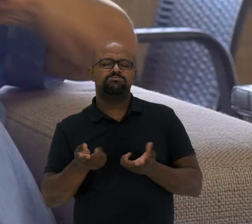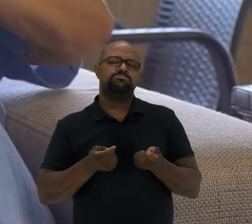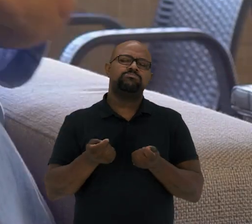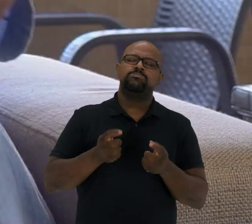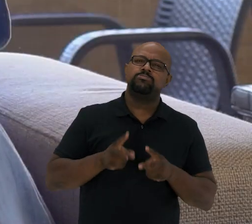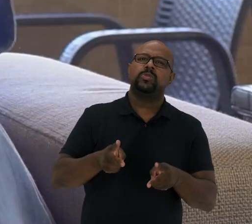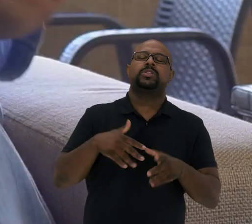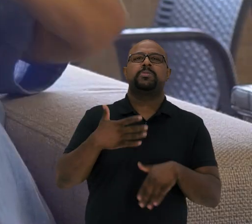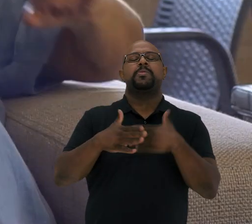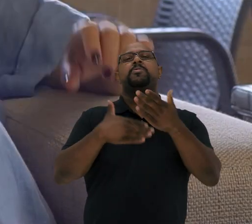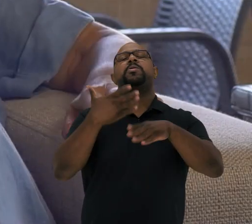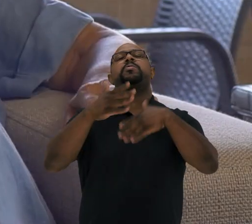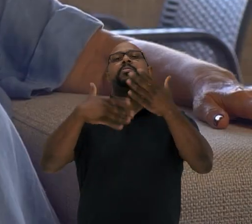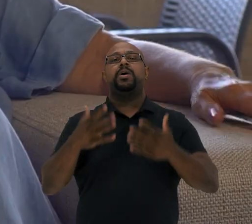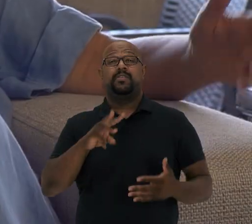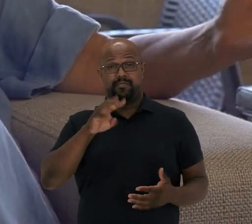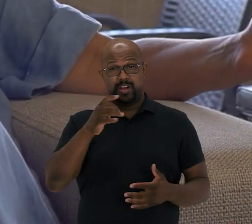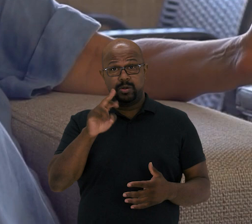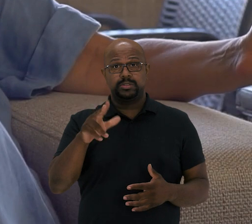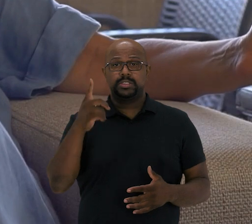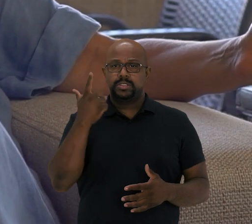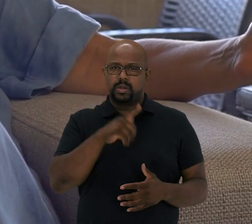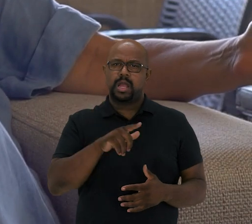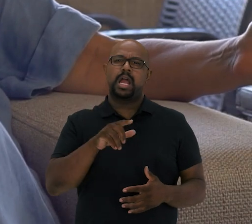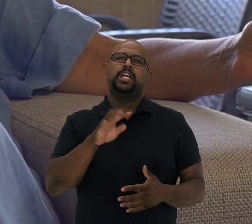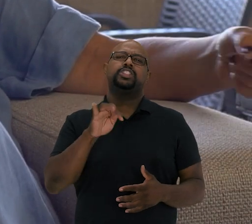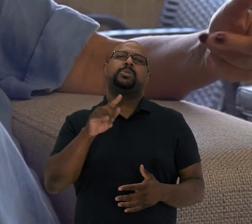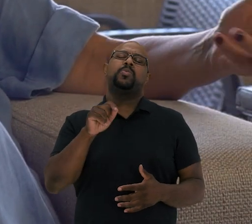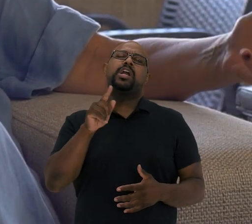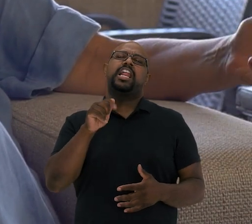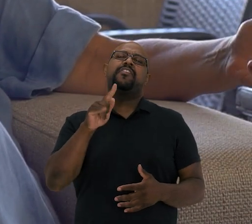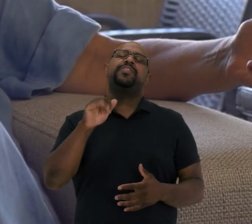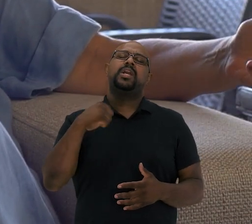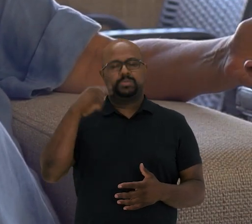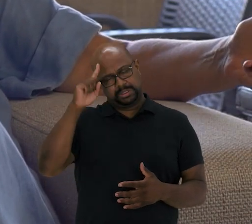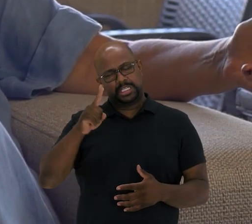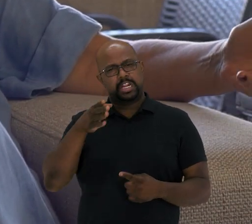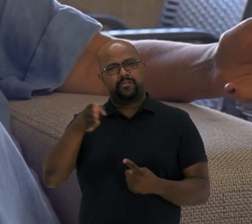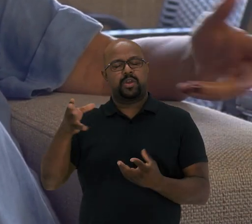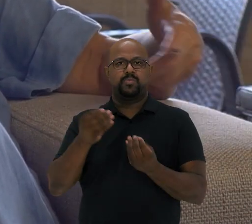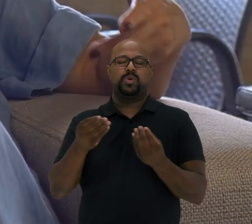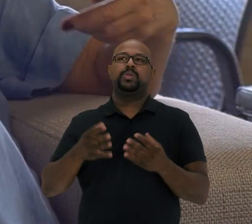a coisa continuasse progredindo. O Walter tinha uma tipografia, né? Eu não sei se ele lia muito.